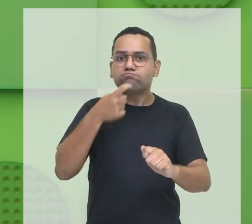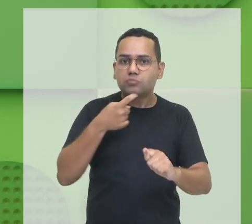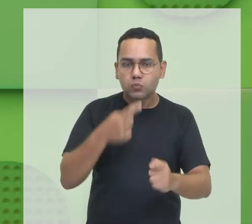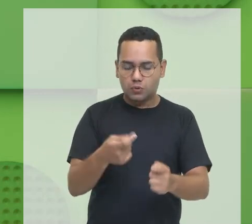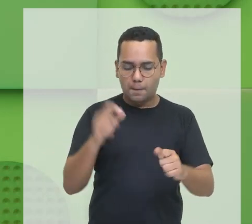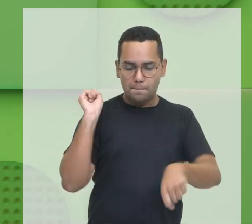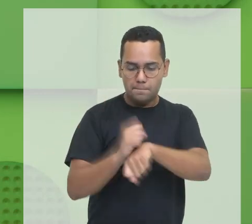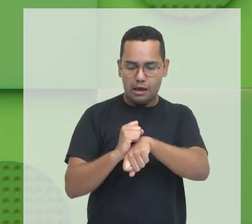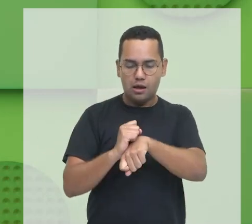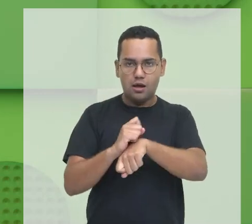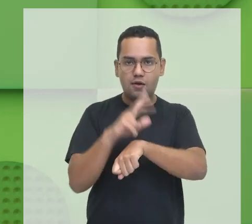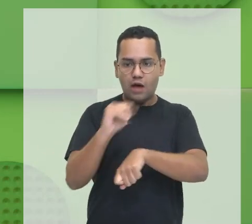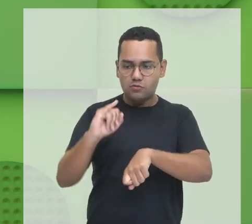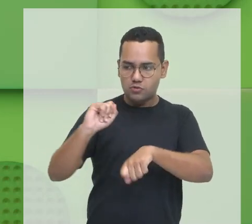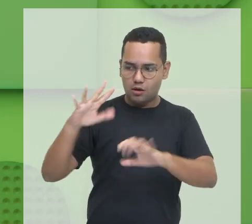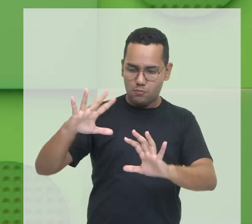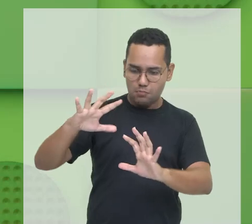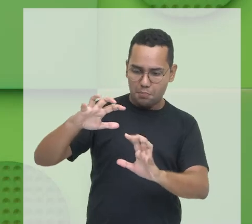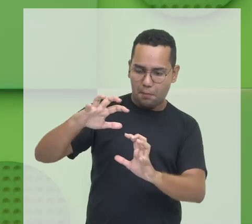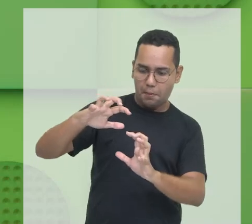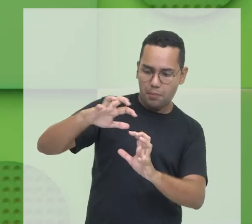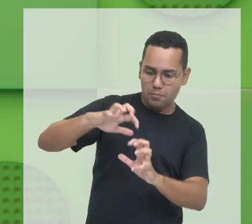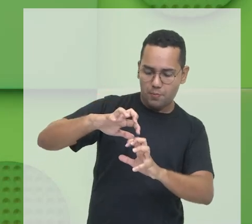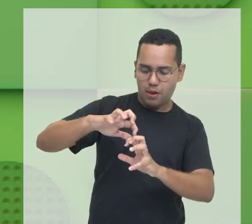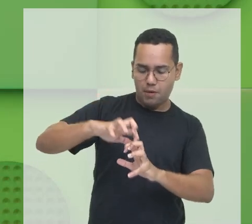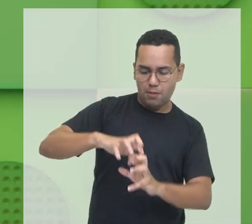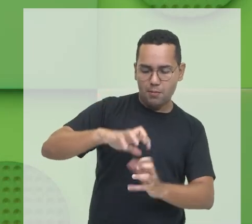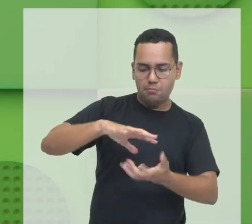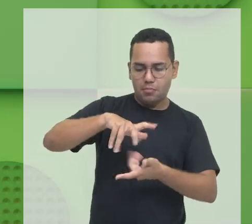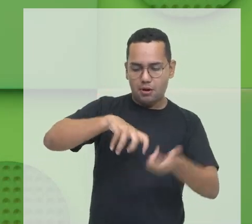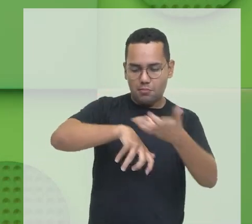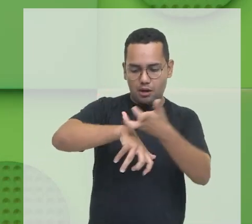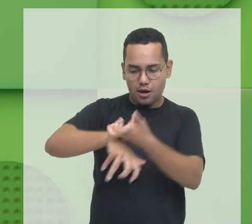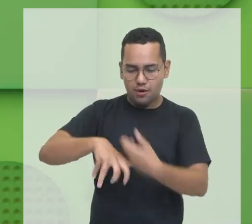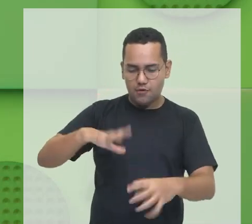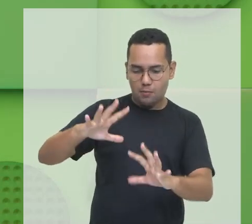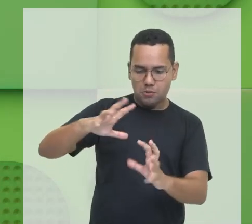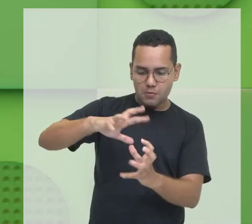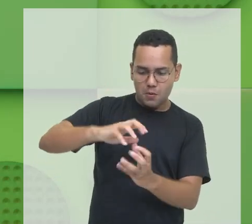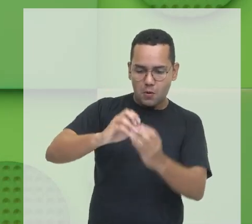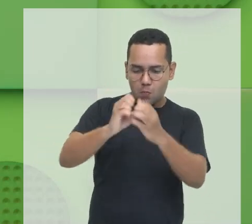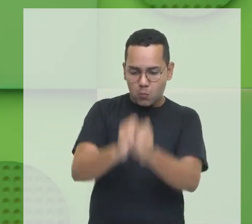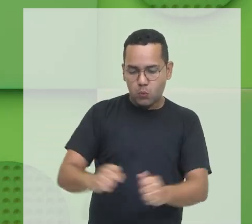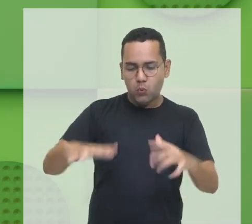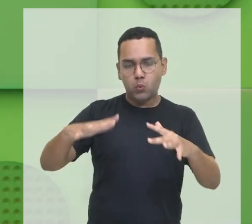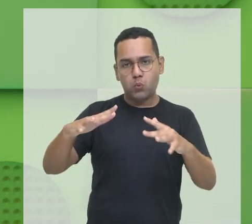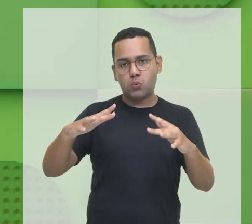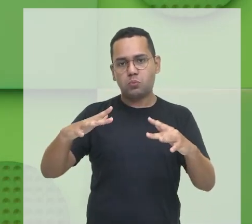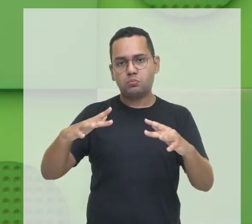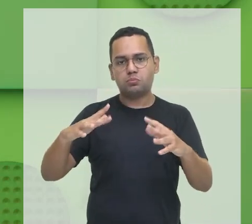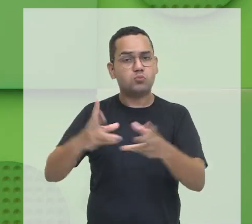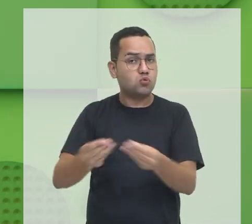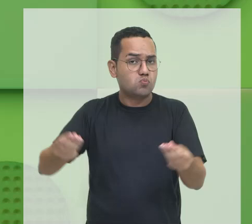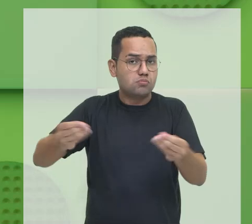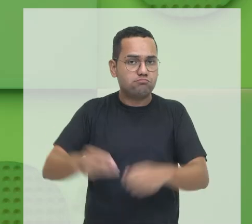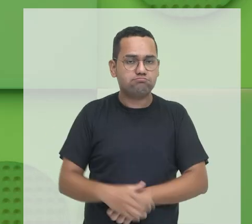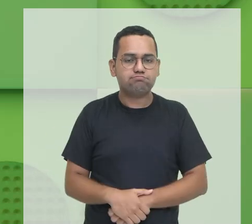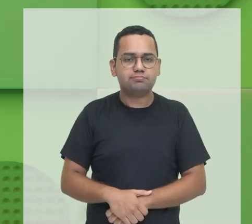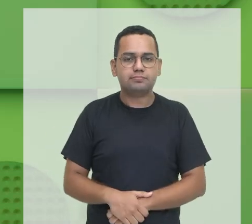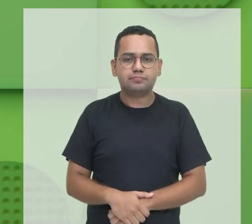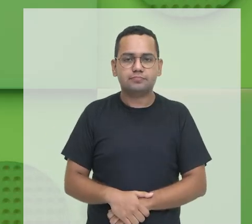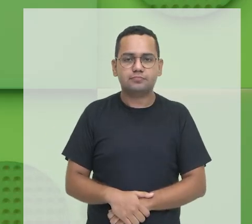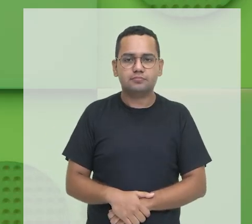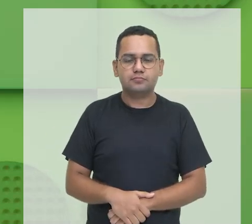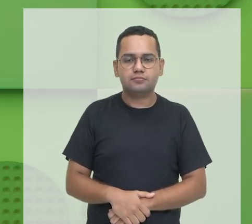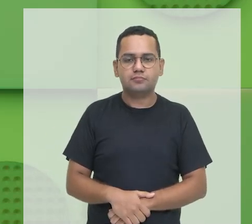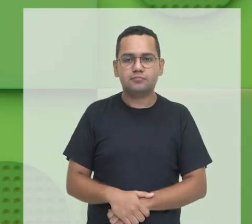amassa sobre si mesma, né? A gravidade é como se afundasse sobre ela própria e aí a estrela explode, né? Ela deixa